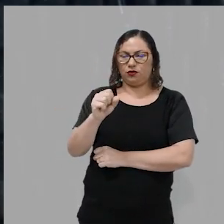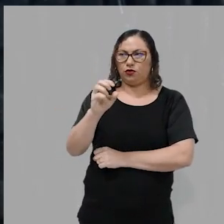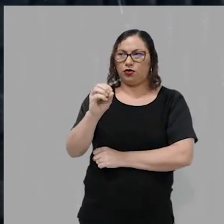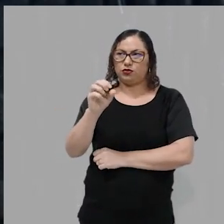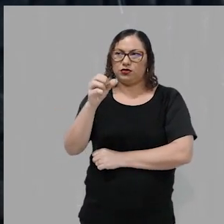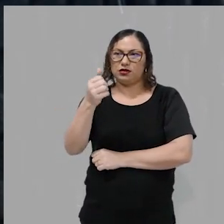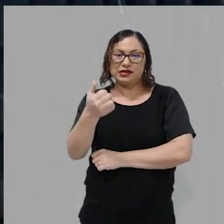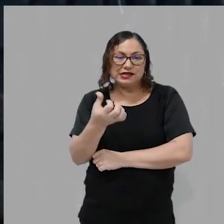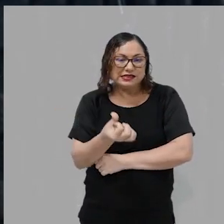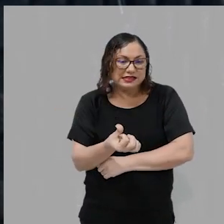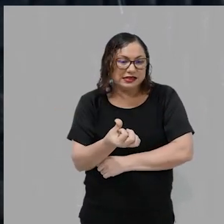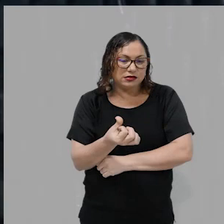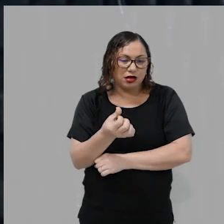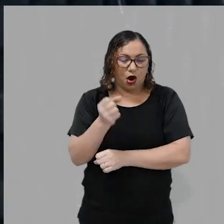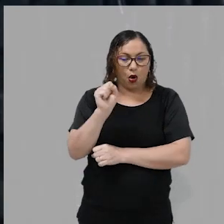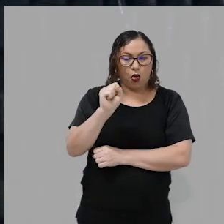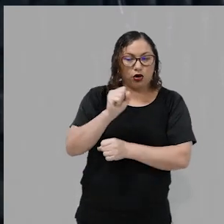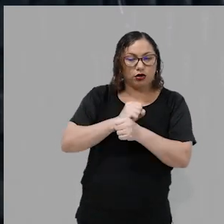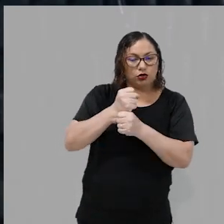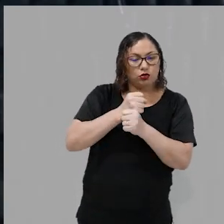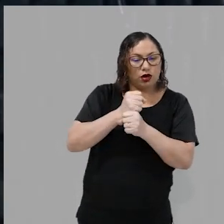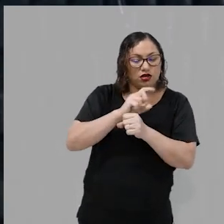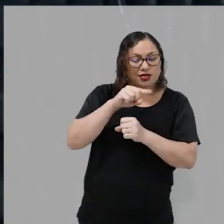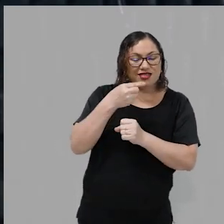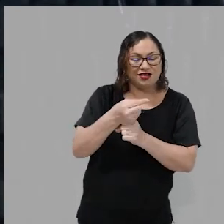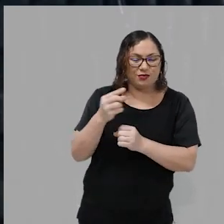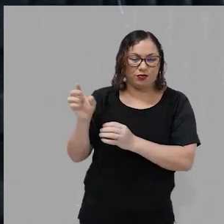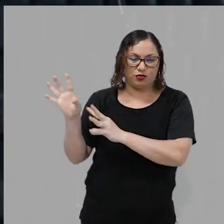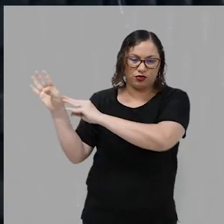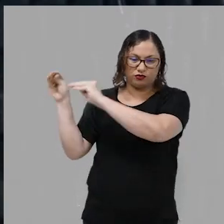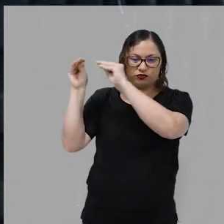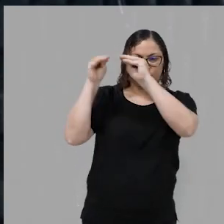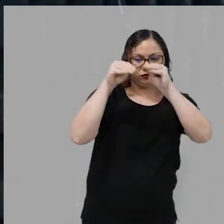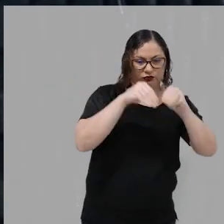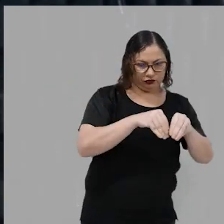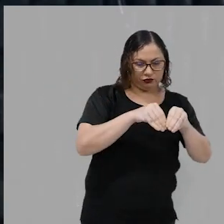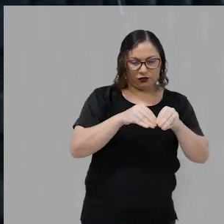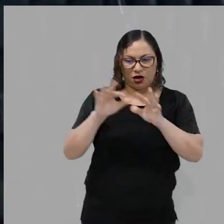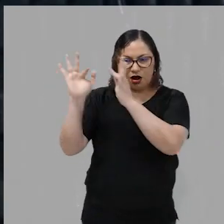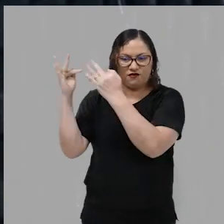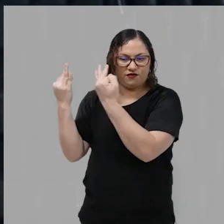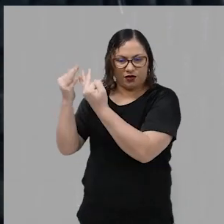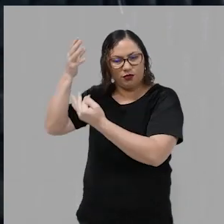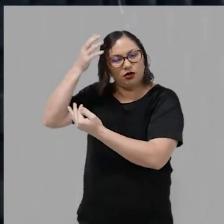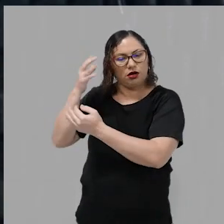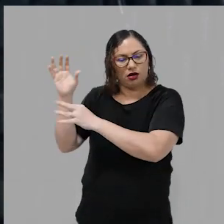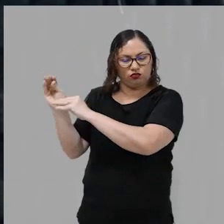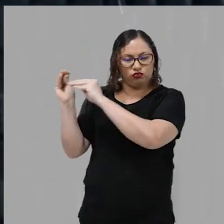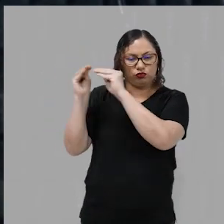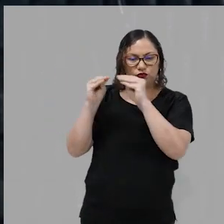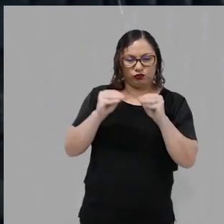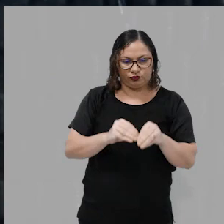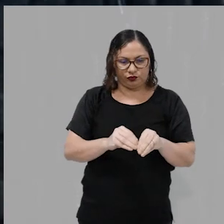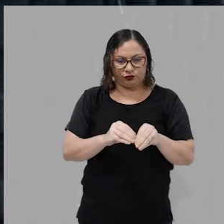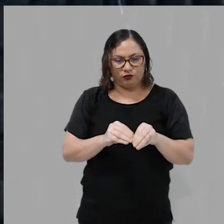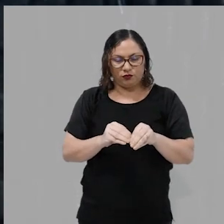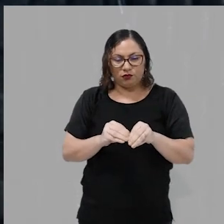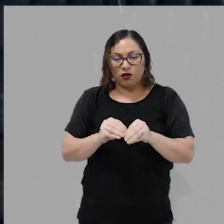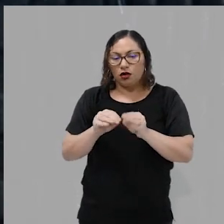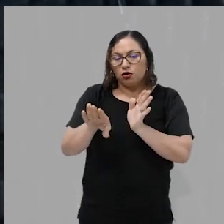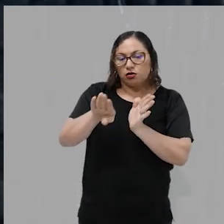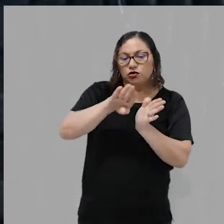1816, 8 anos depois da chegada da família real ao Brasil, da corte portuguesa ao Brasil,